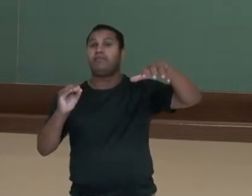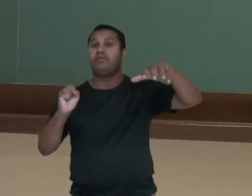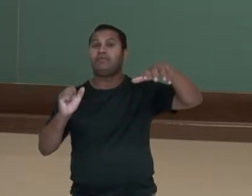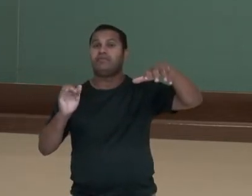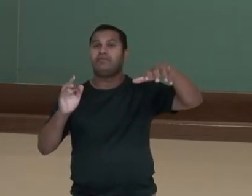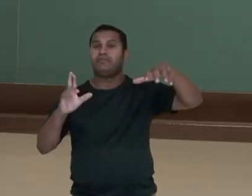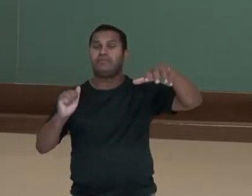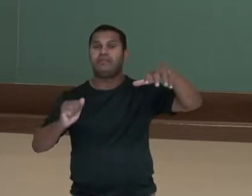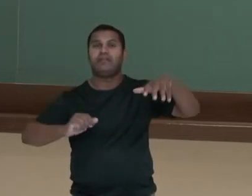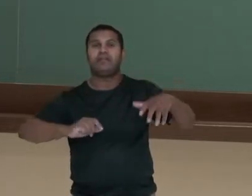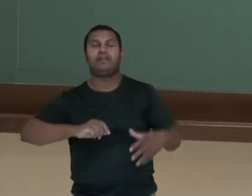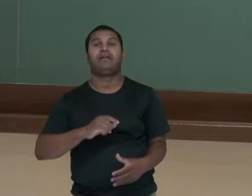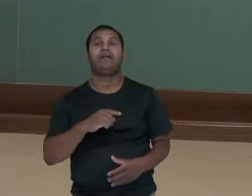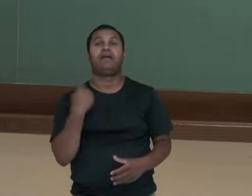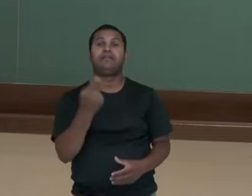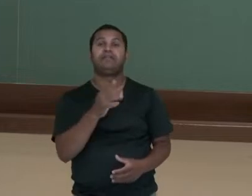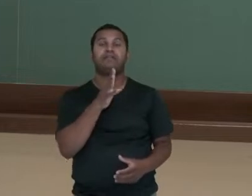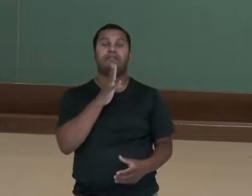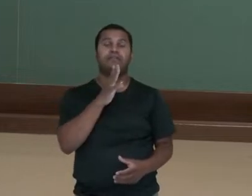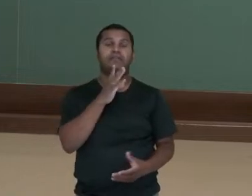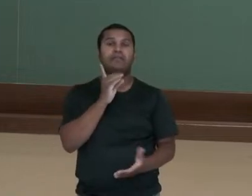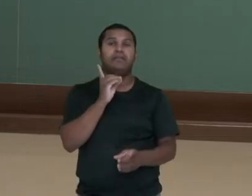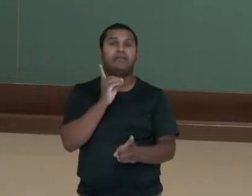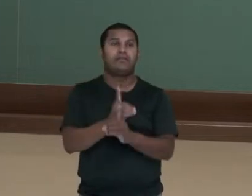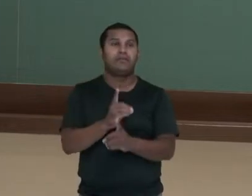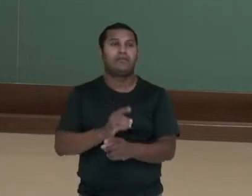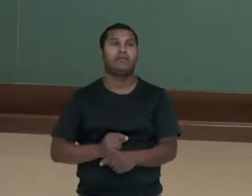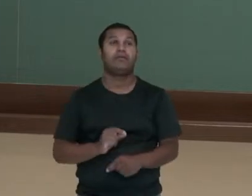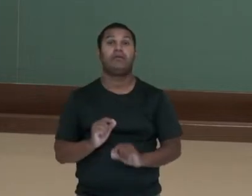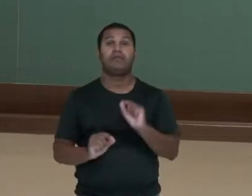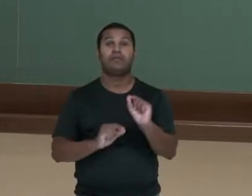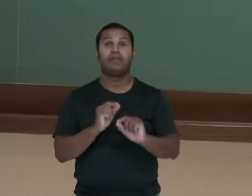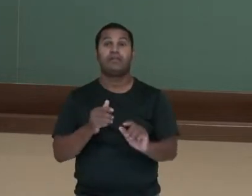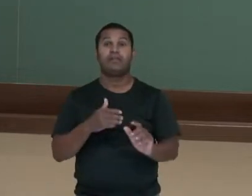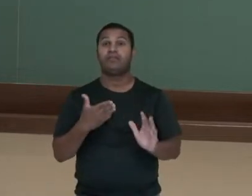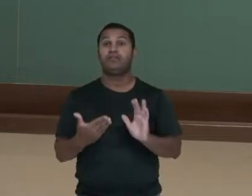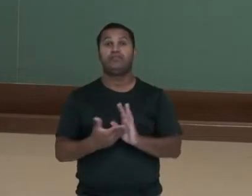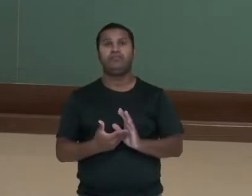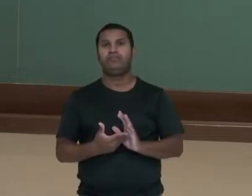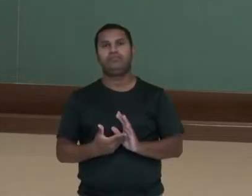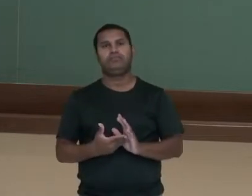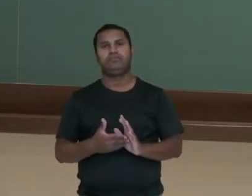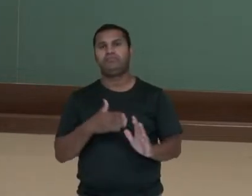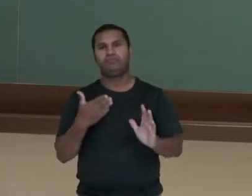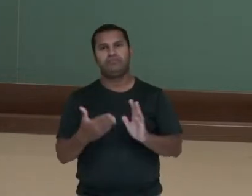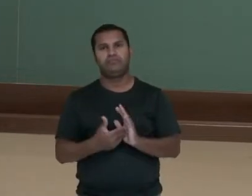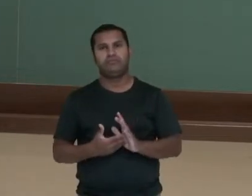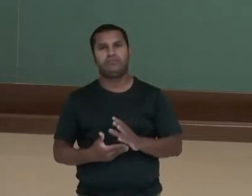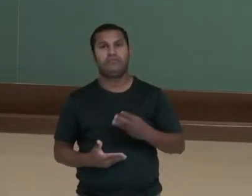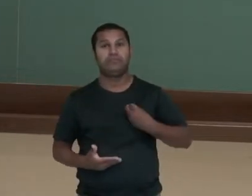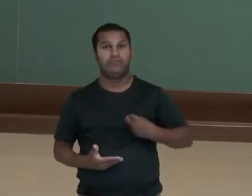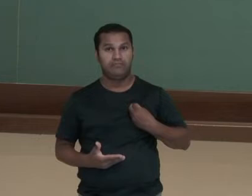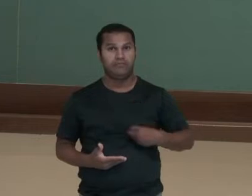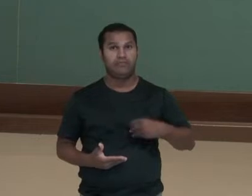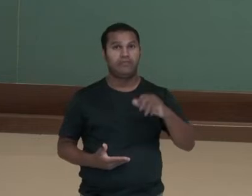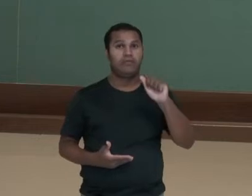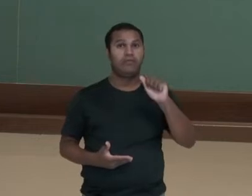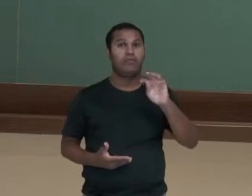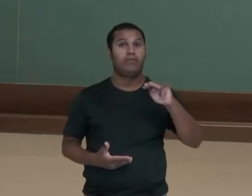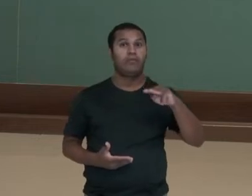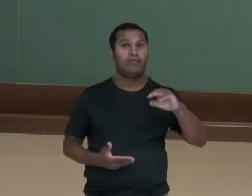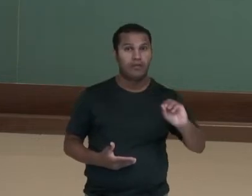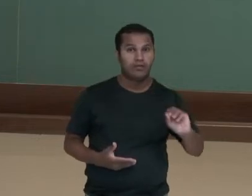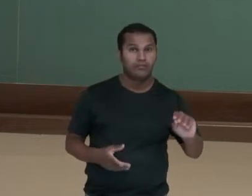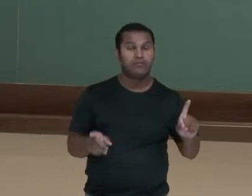de organização, nós temos desde átomo até a biosfera. Por que nós organizamos dessa forma? Para facilitar